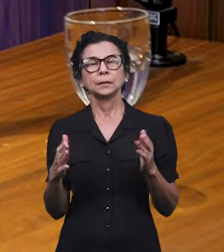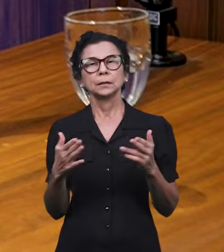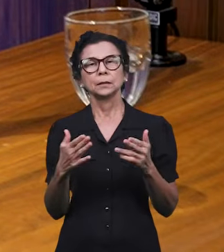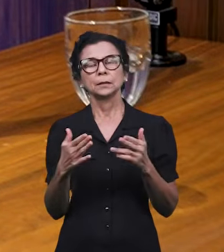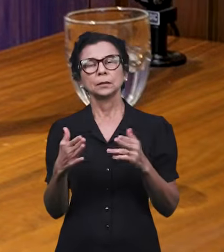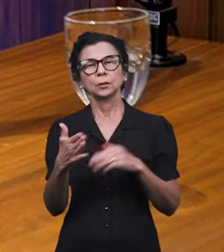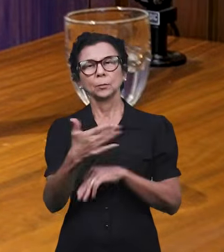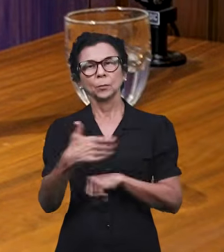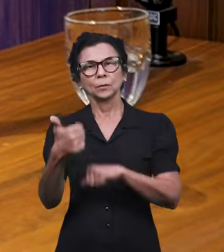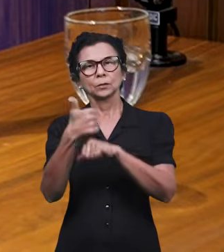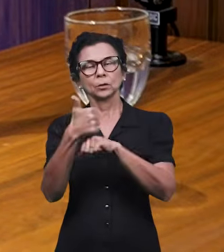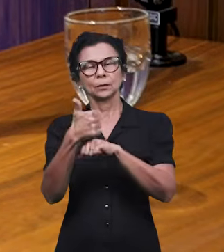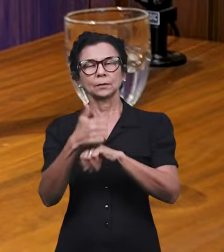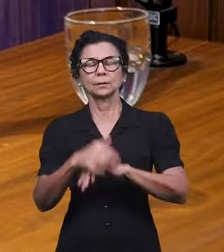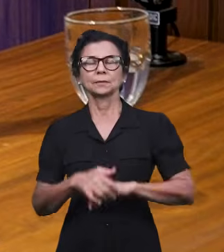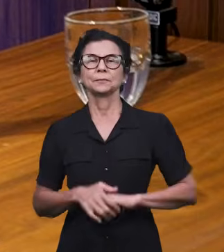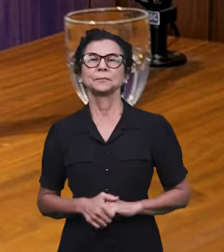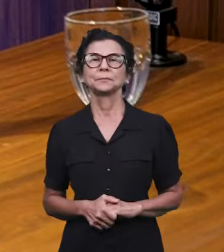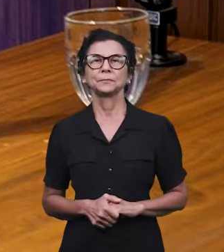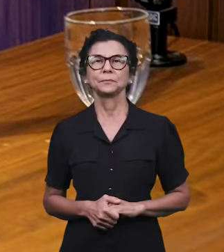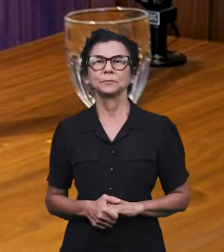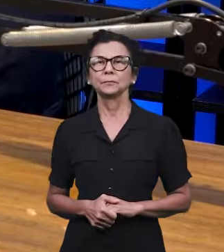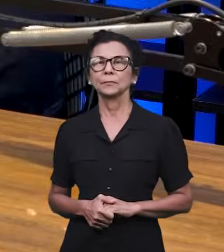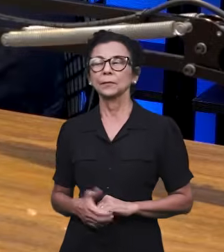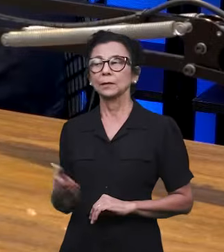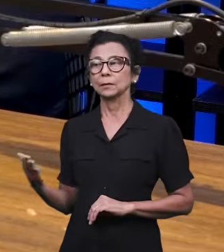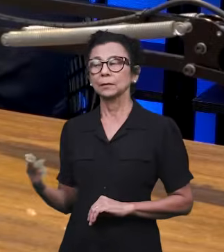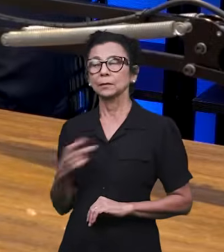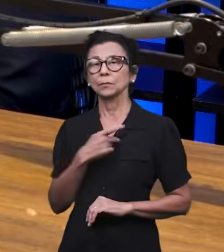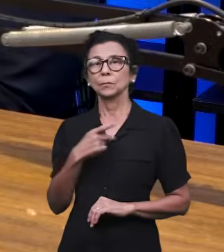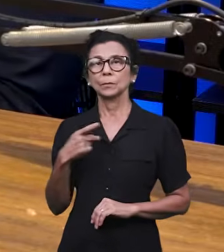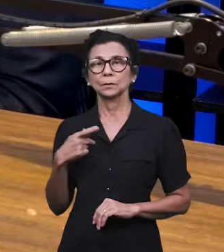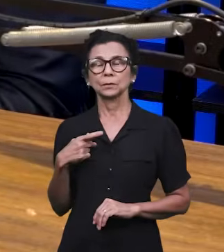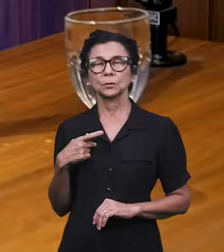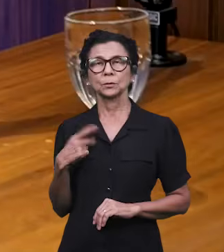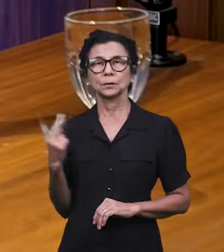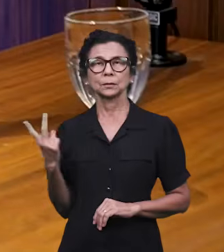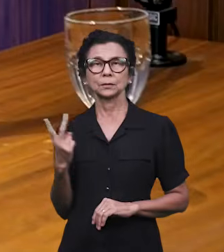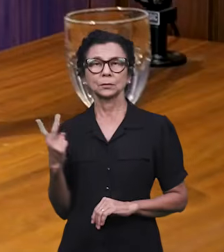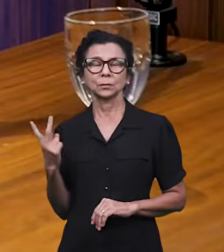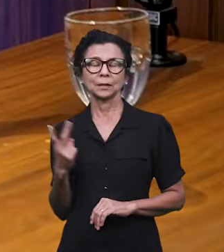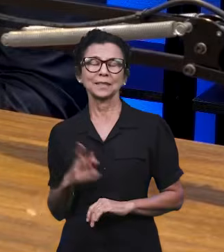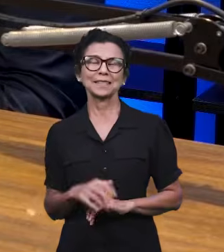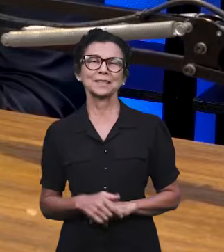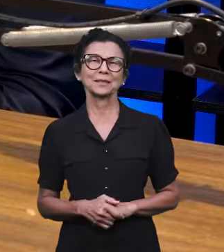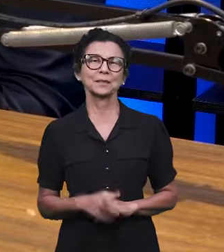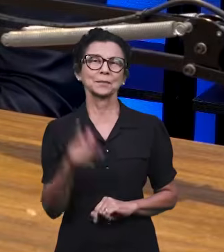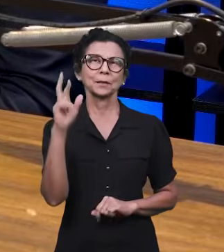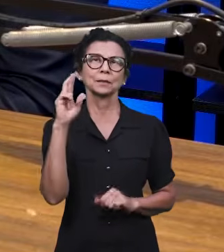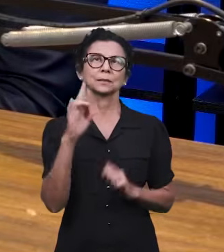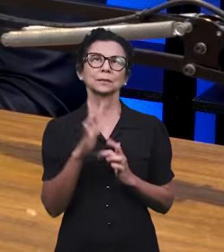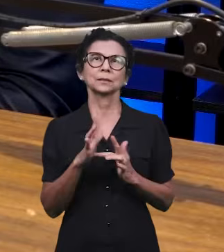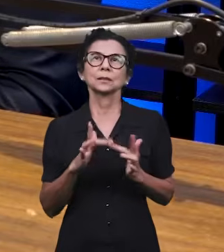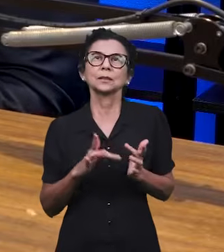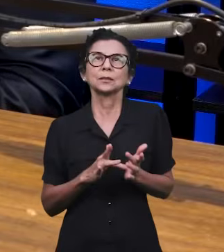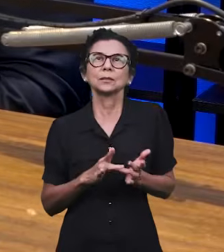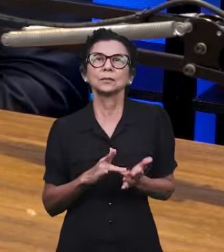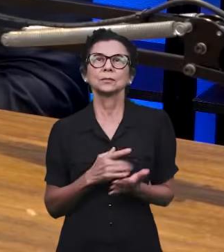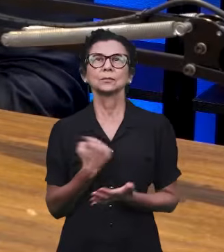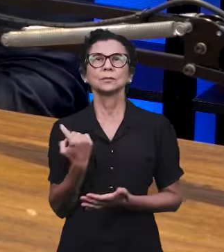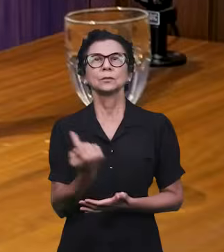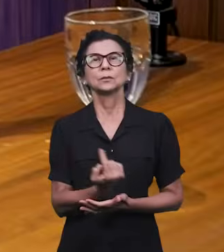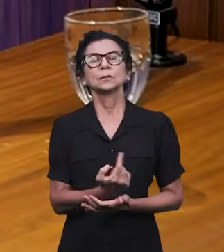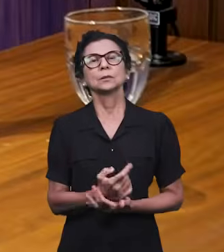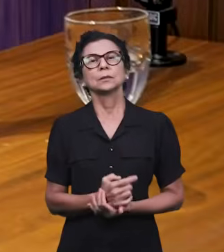aqui com o pastor Jadson. Paz do Senhor, Felipe. Paz do Senhor, irmãos. E o pastor Vitor. A paz do Senhor, Felipe. A paz do Senhor,